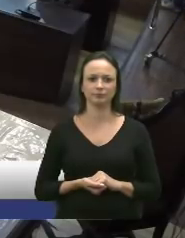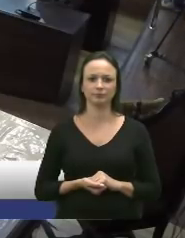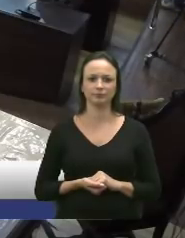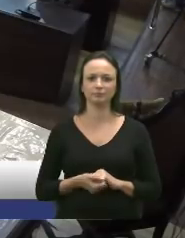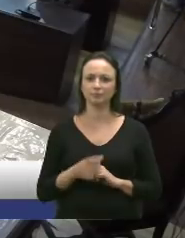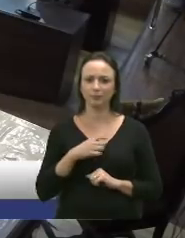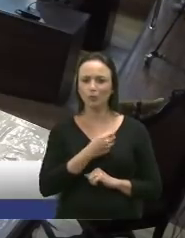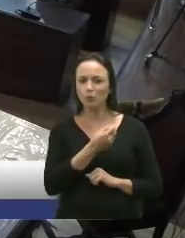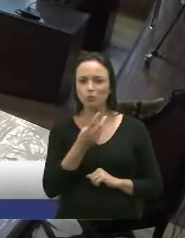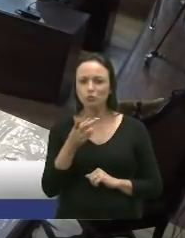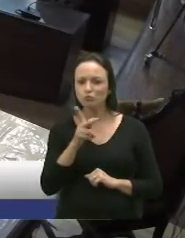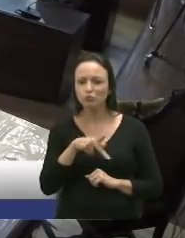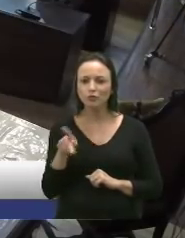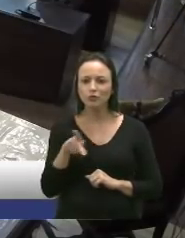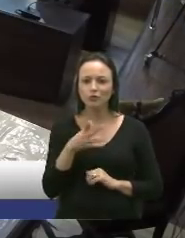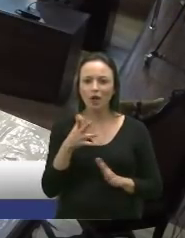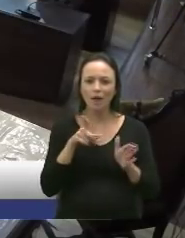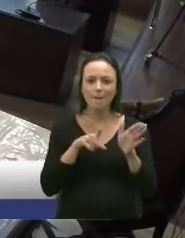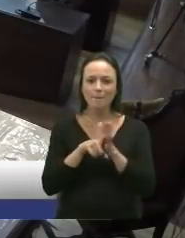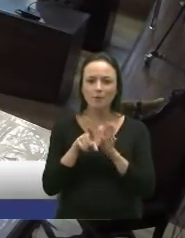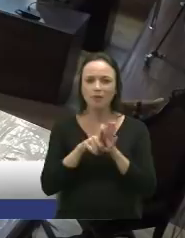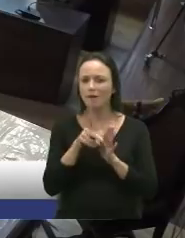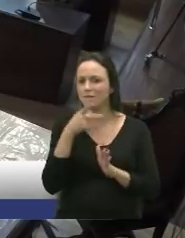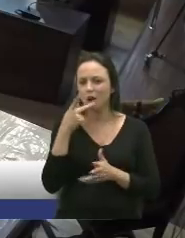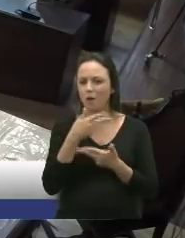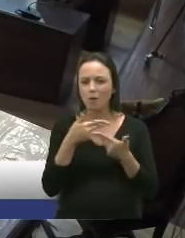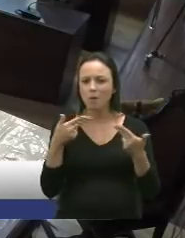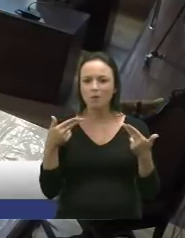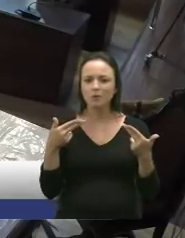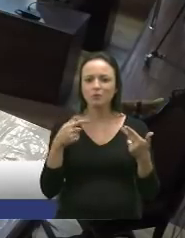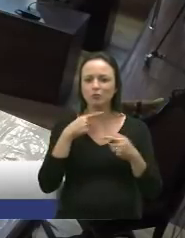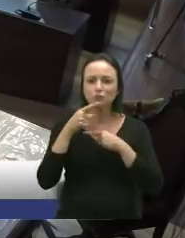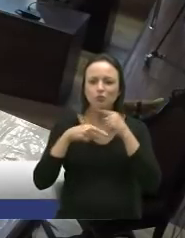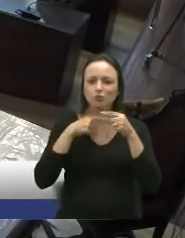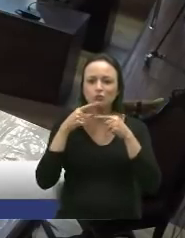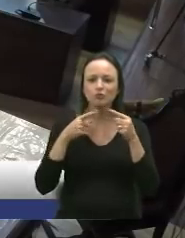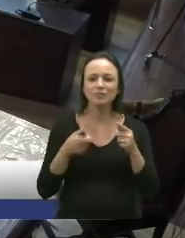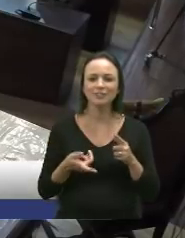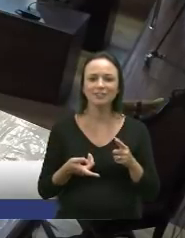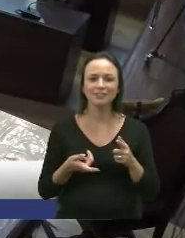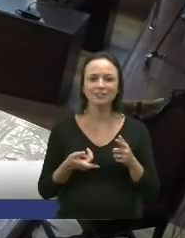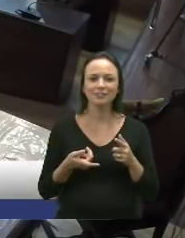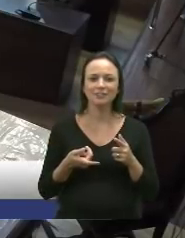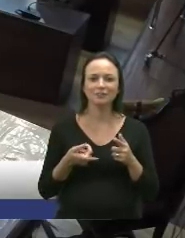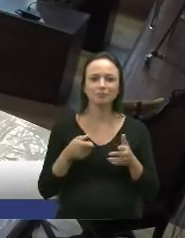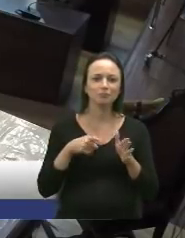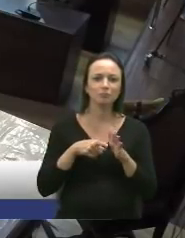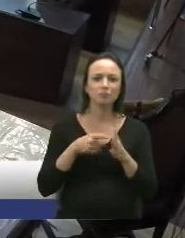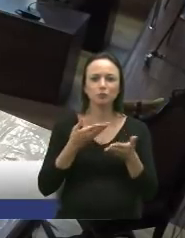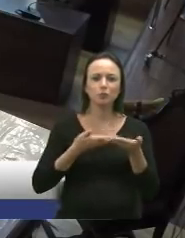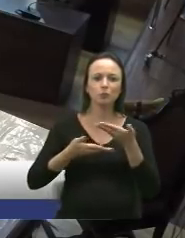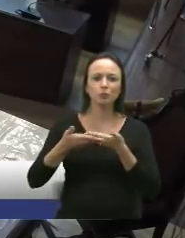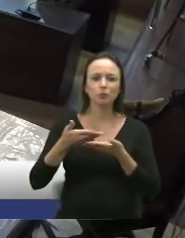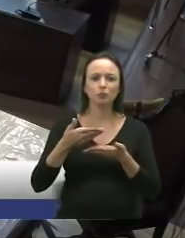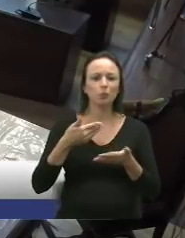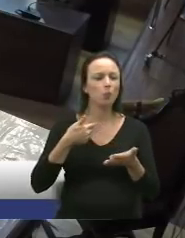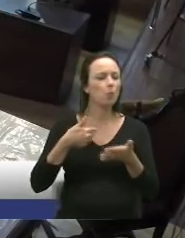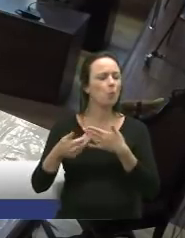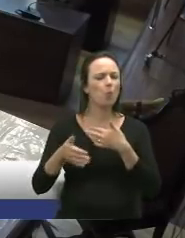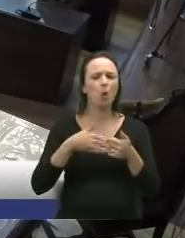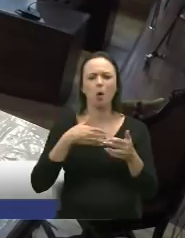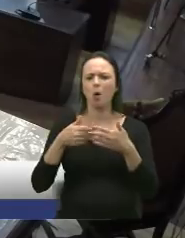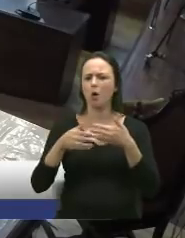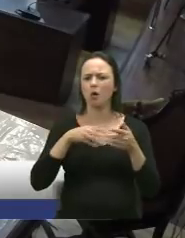Professor, gostaria de fazer algum comentário, alguma pergunta, alguma dúvida, trocar alguma ideia? Quaisquer dúvidas, viu, gente?